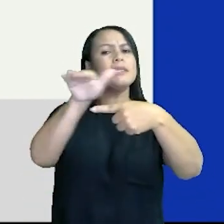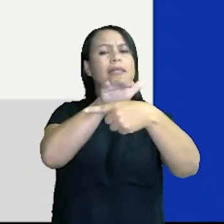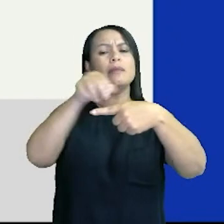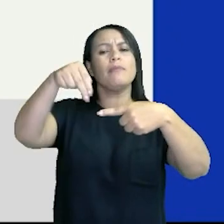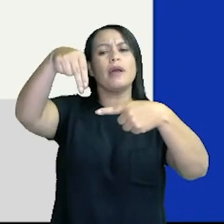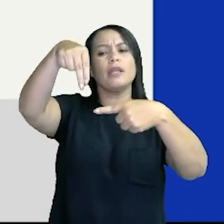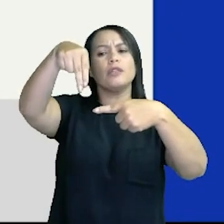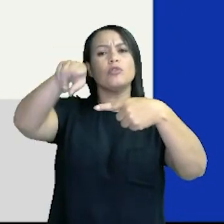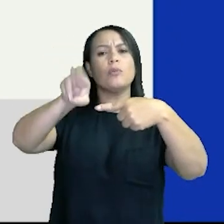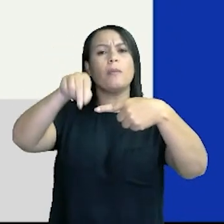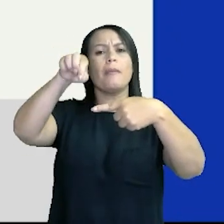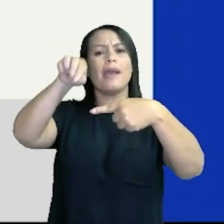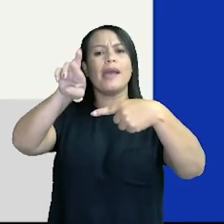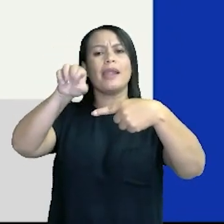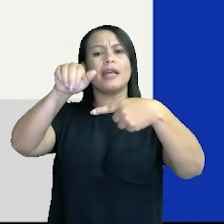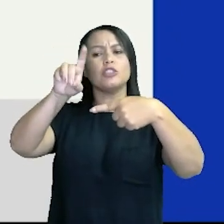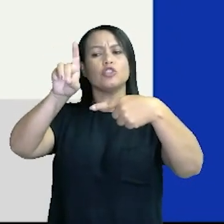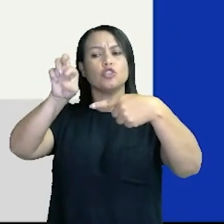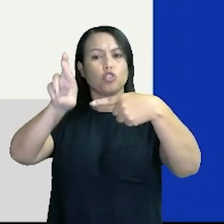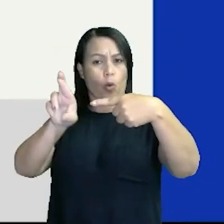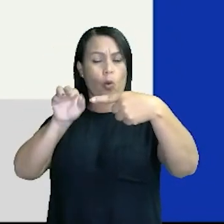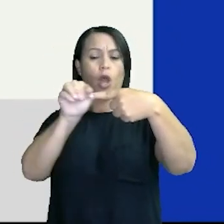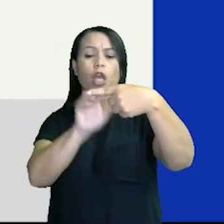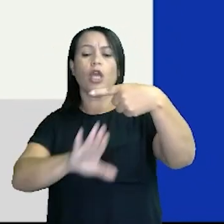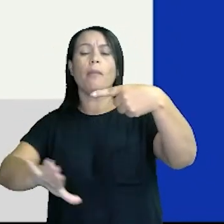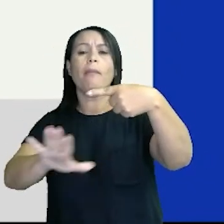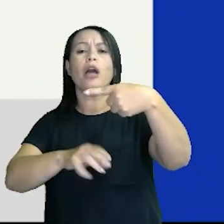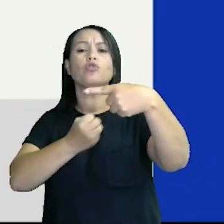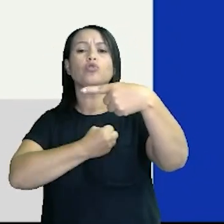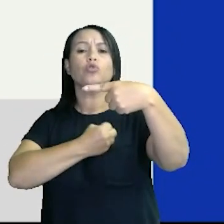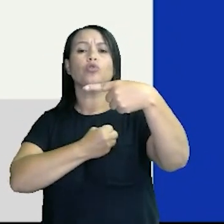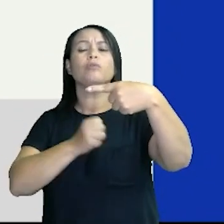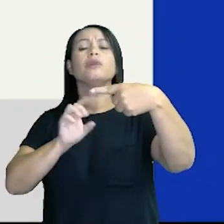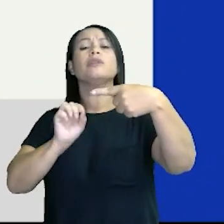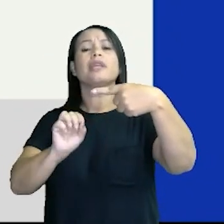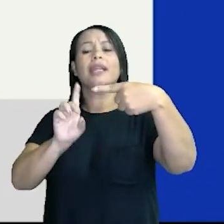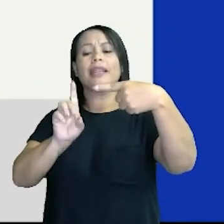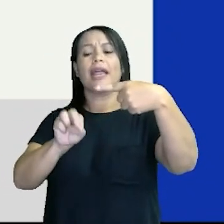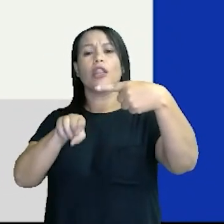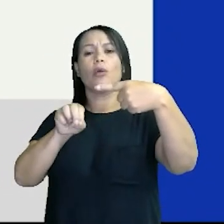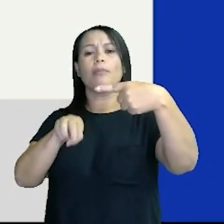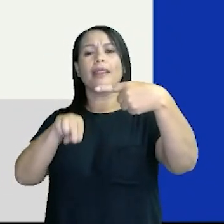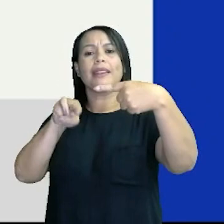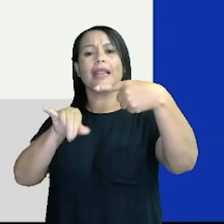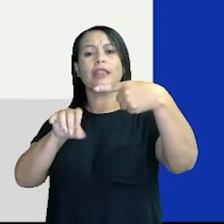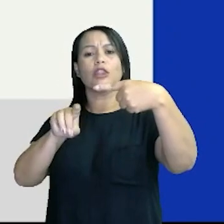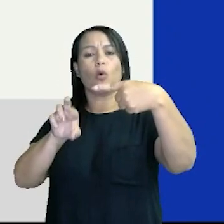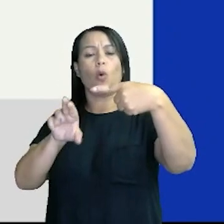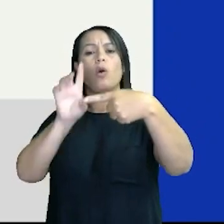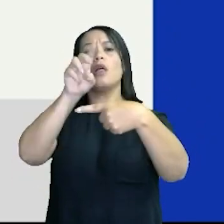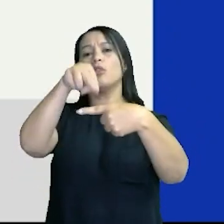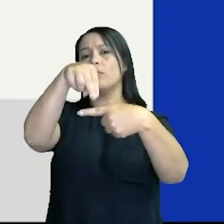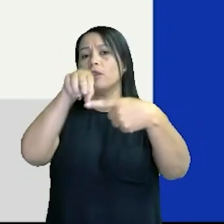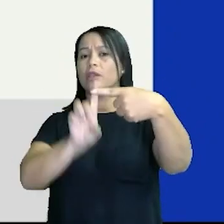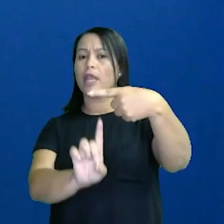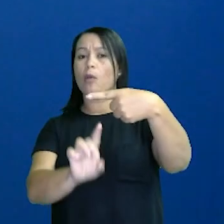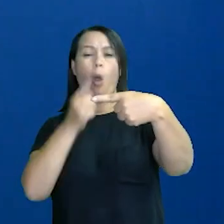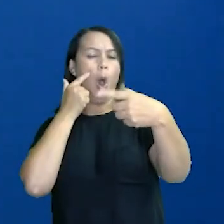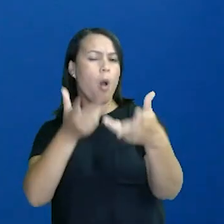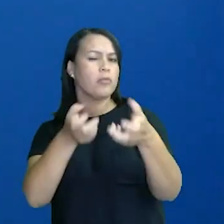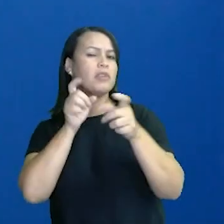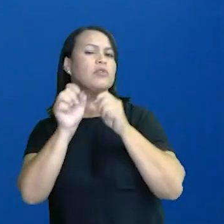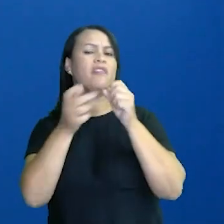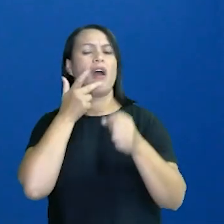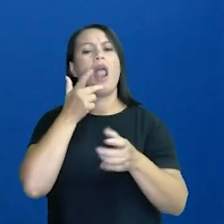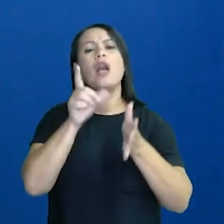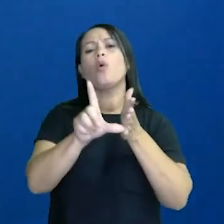de numerador e o número que fica na parte de baixo é chamado de denominador. Então, veja só, como